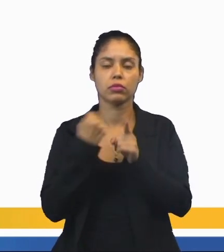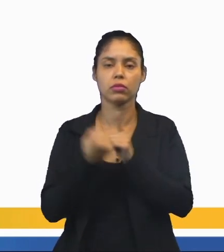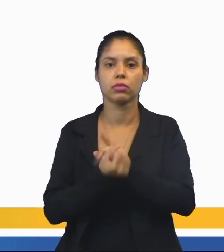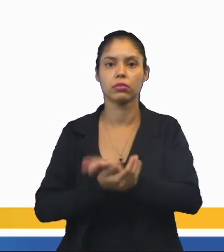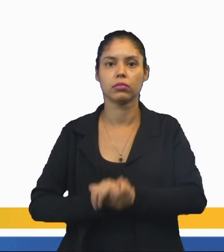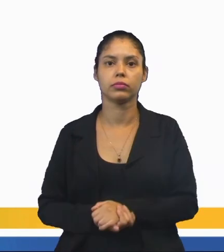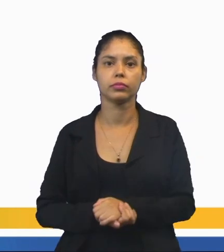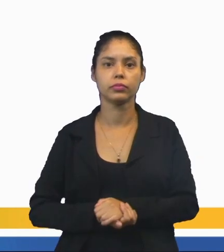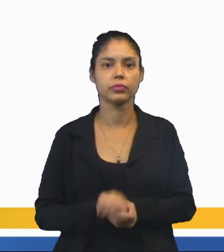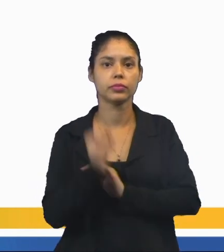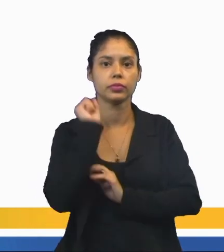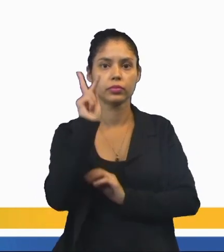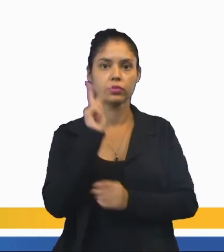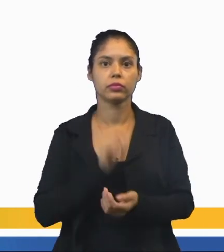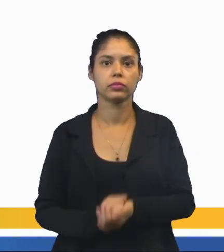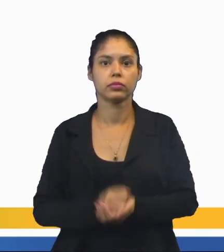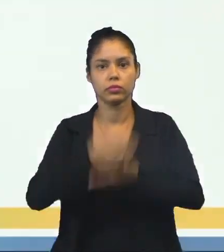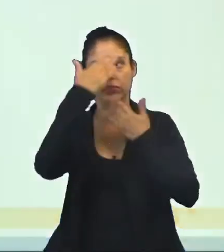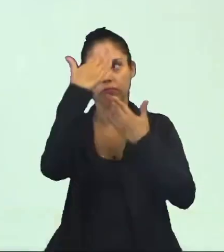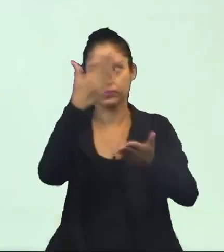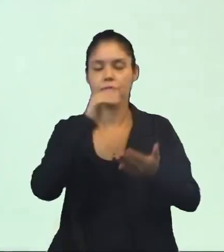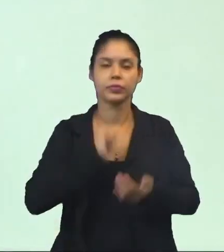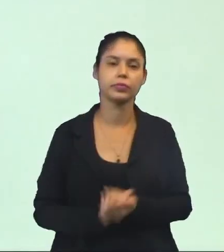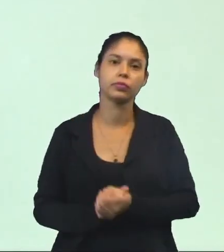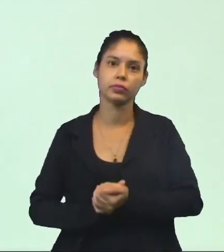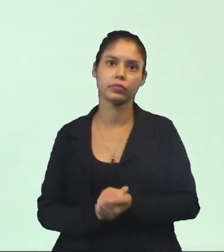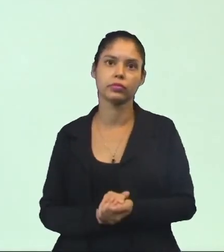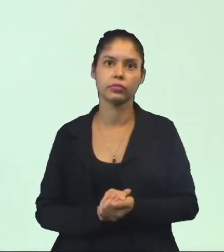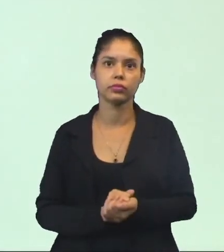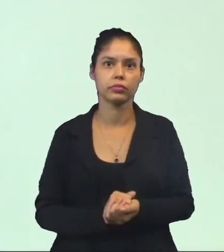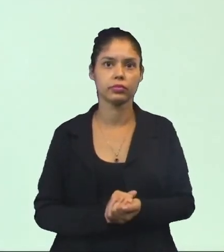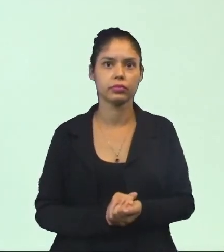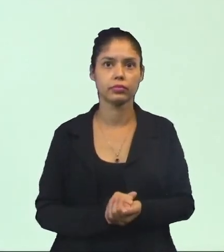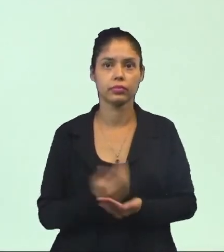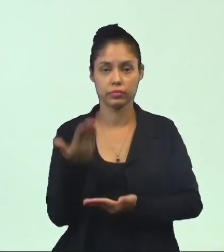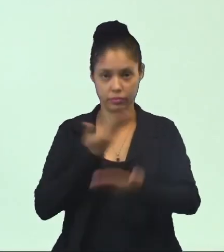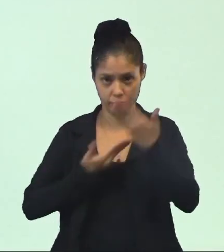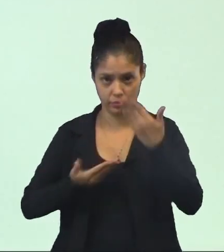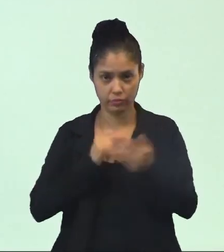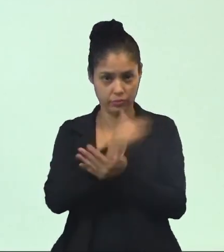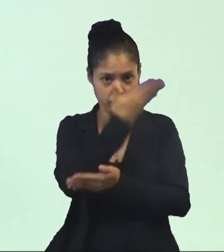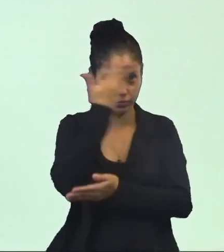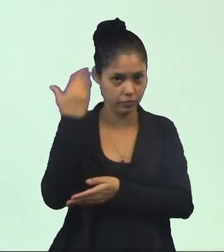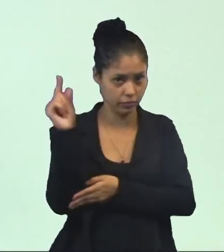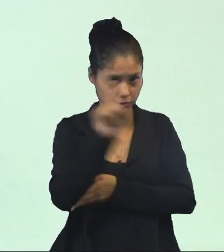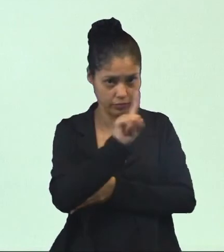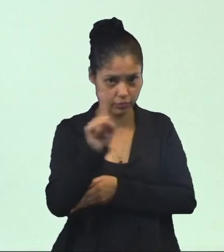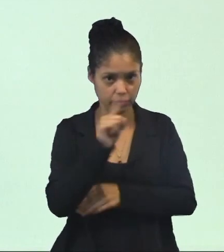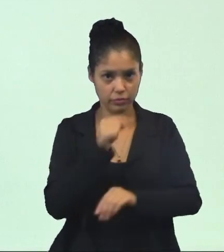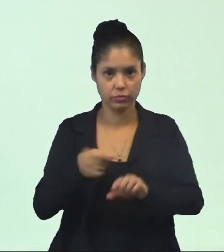sociais. Ok? Muito obrigado pela sua participação.